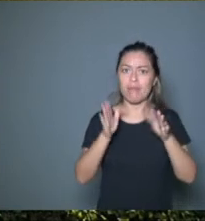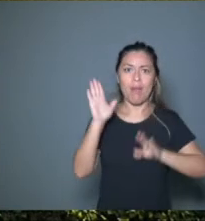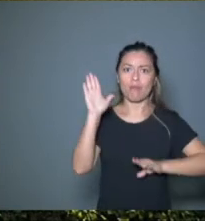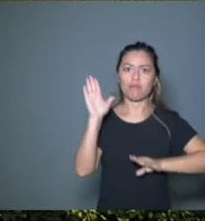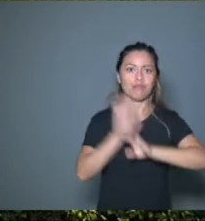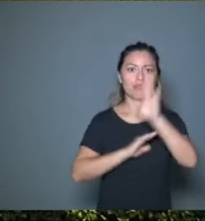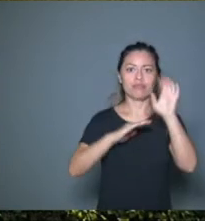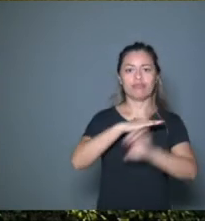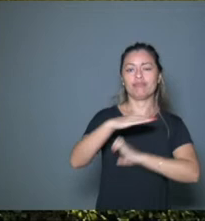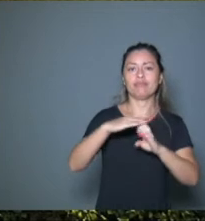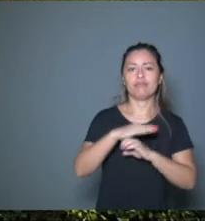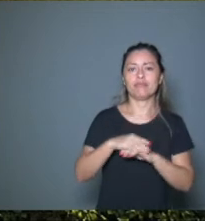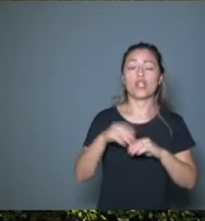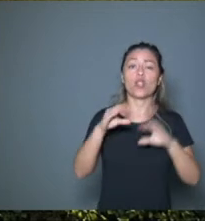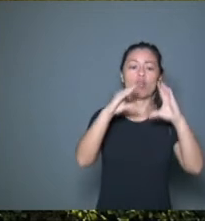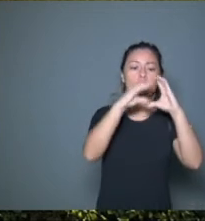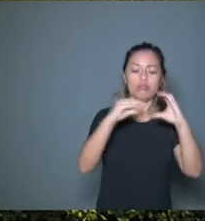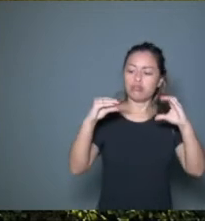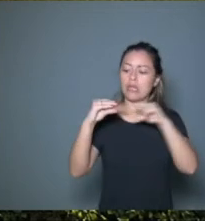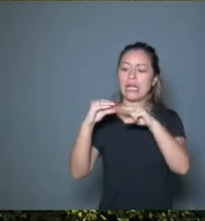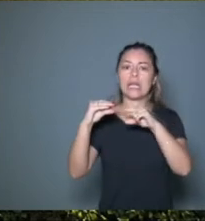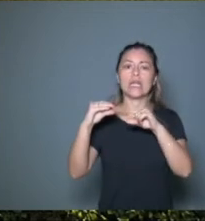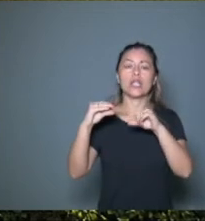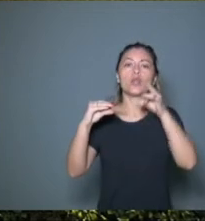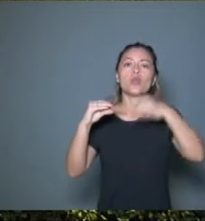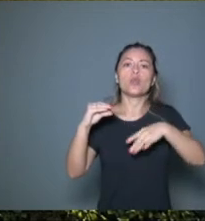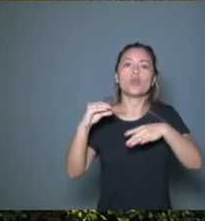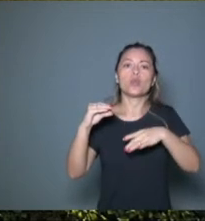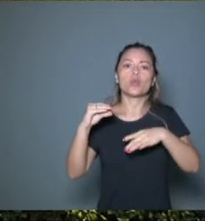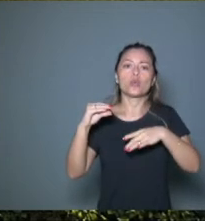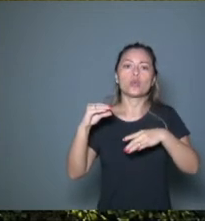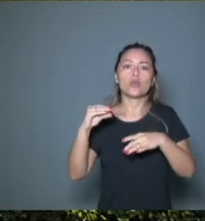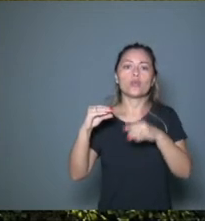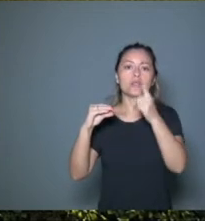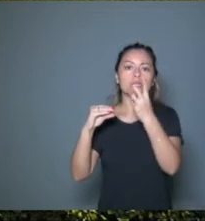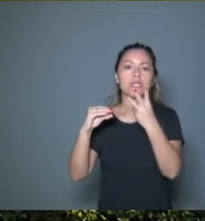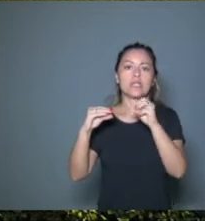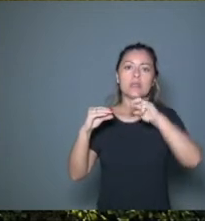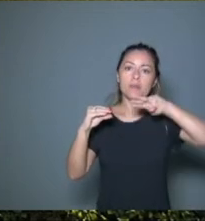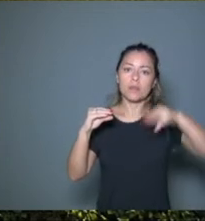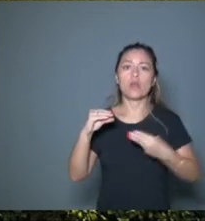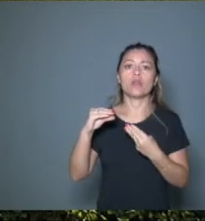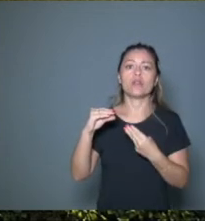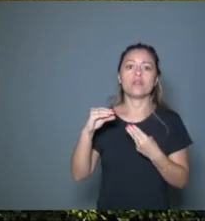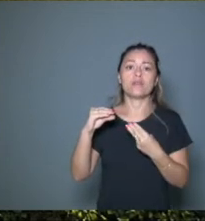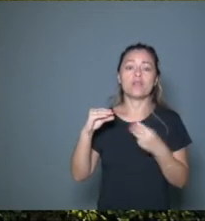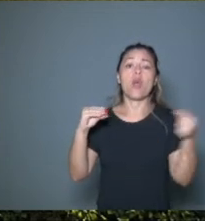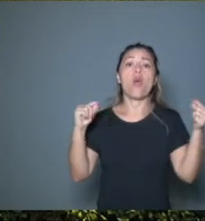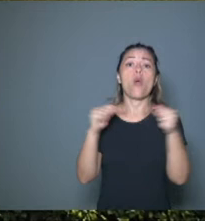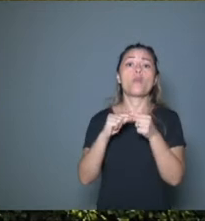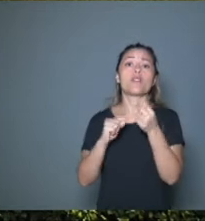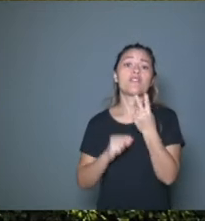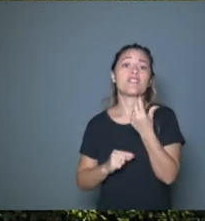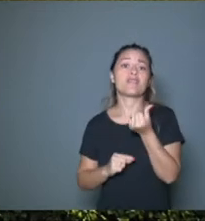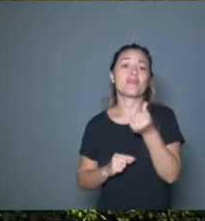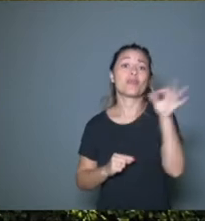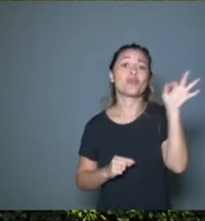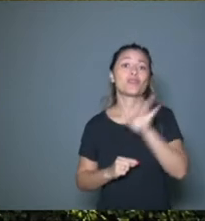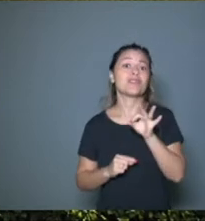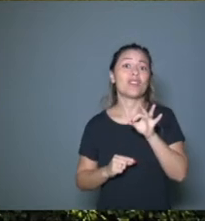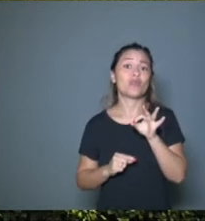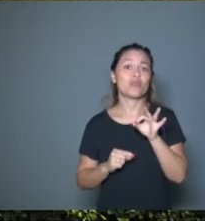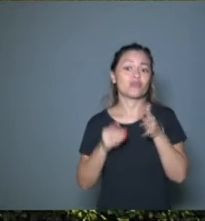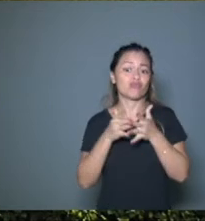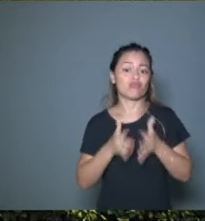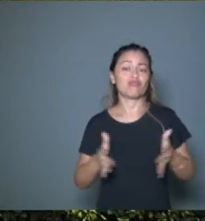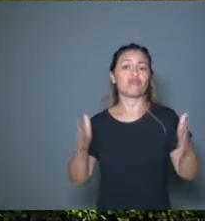companhia. Nosso lucro líquido chegou a 1,130 milhões, 26% de margem líquida, excepcional, né? E